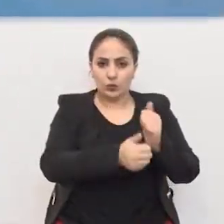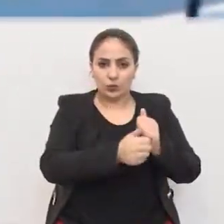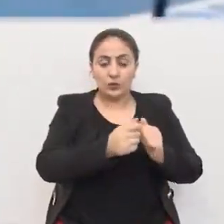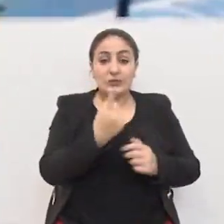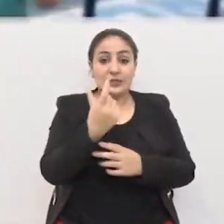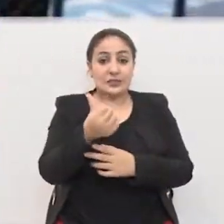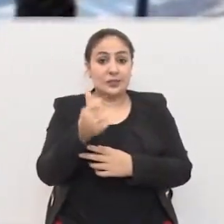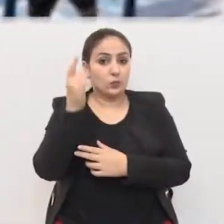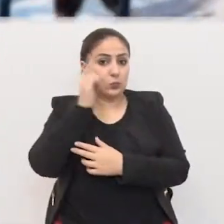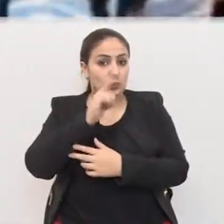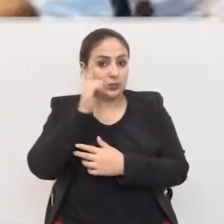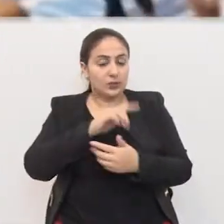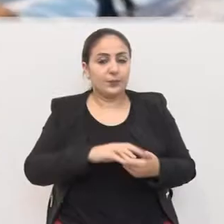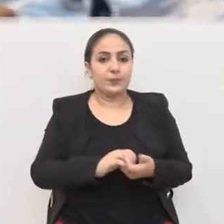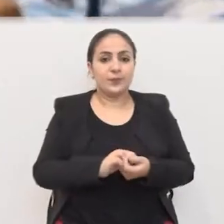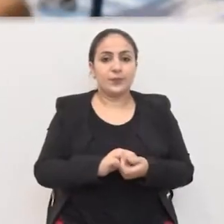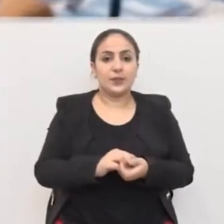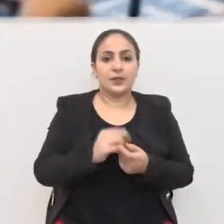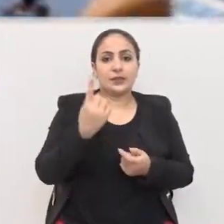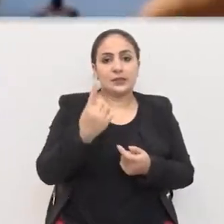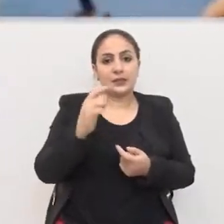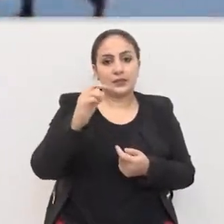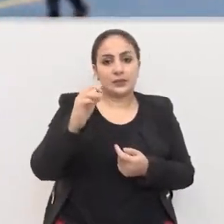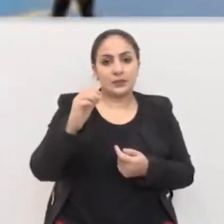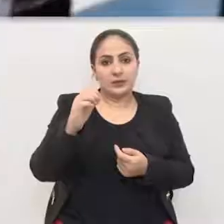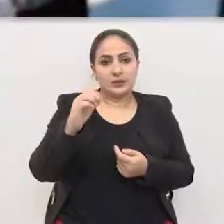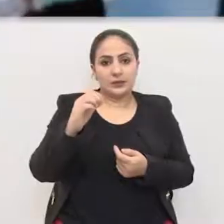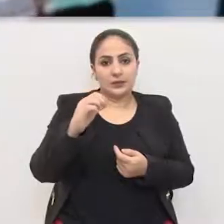jogos, 16 vitórias e 109